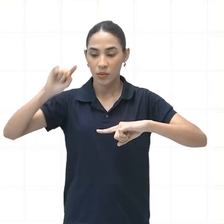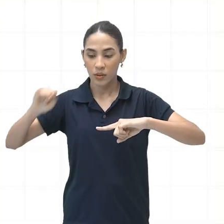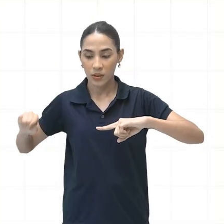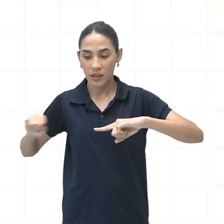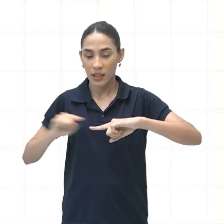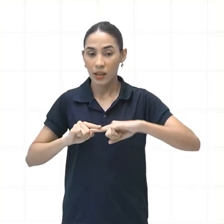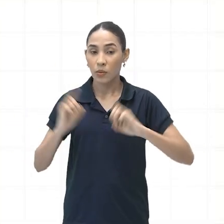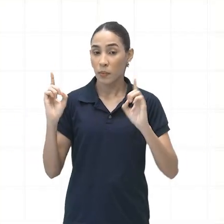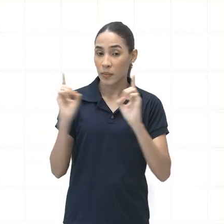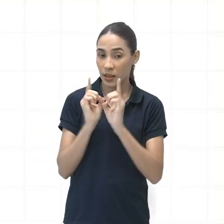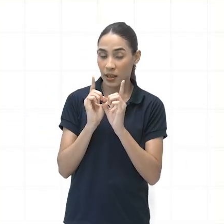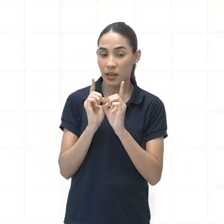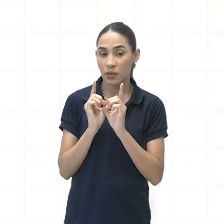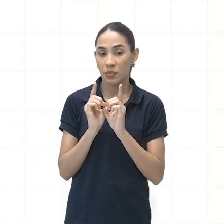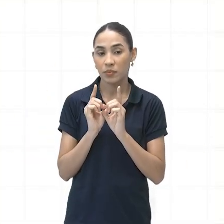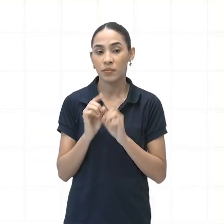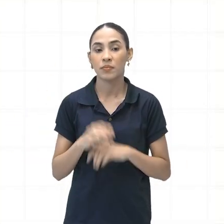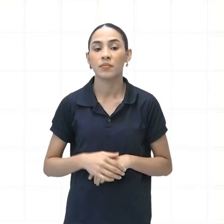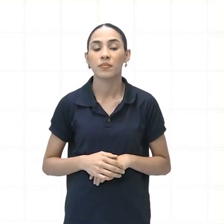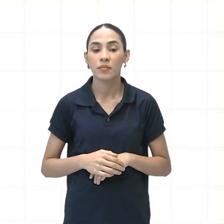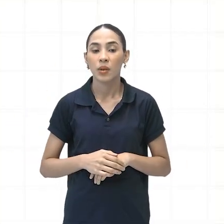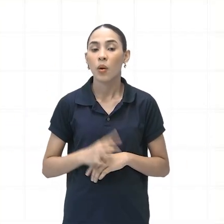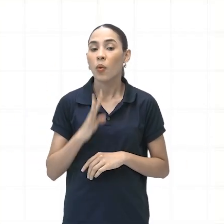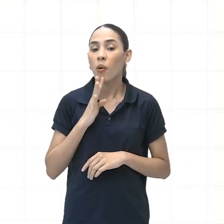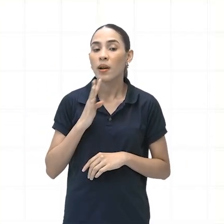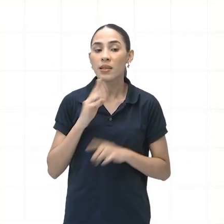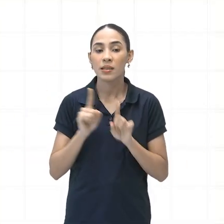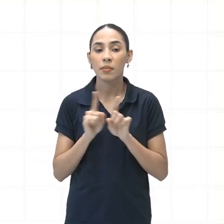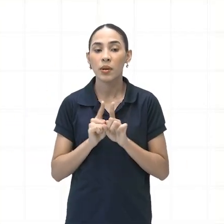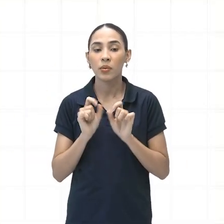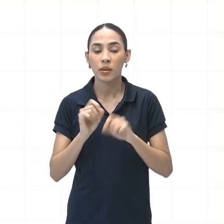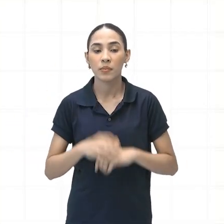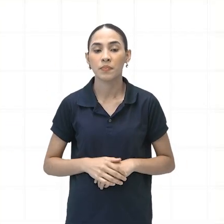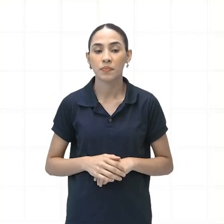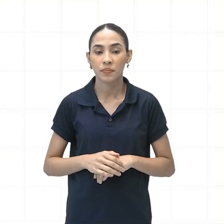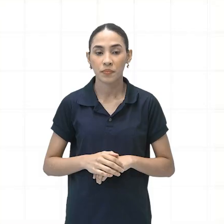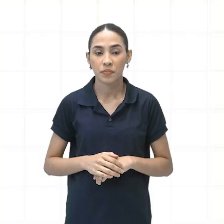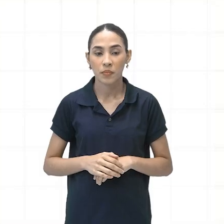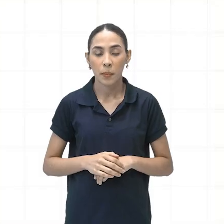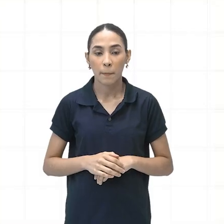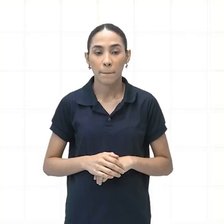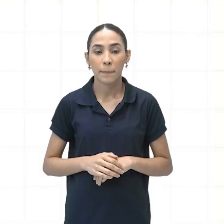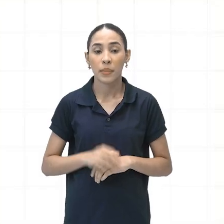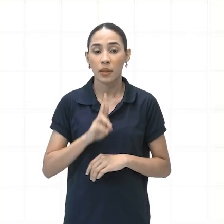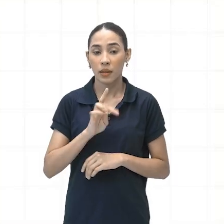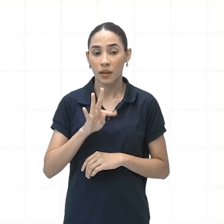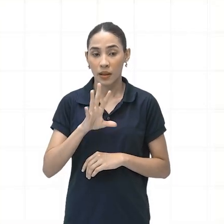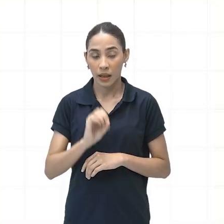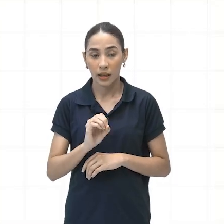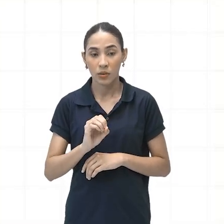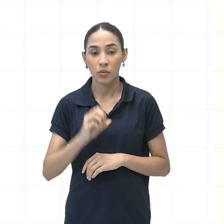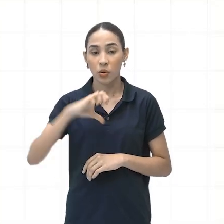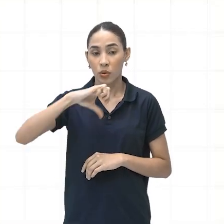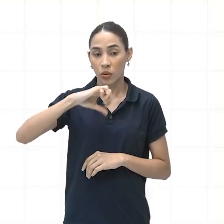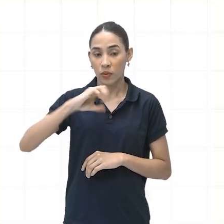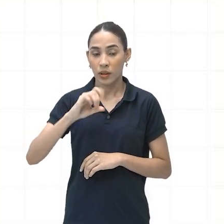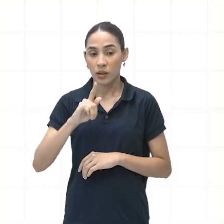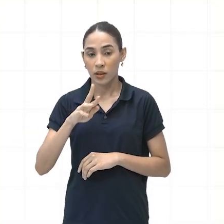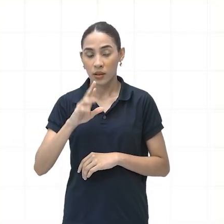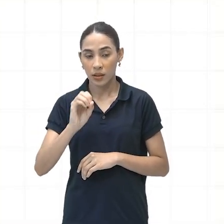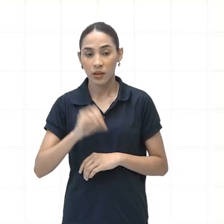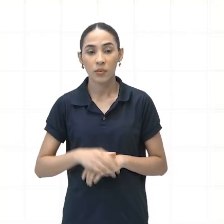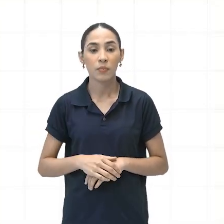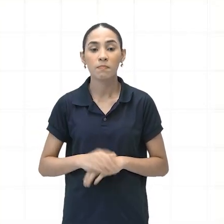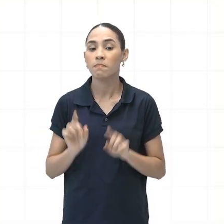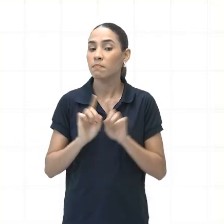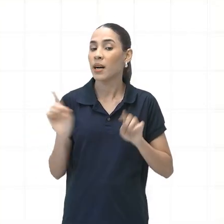bem pequeno, onde a gente conhece aqui, ó, o ângulo reto de 90 graus e a